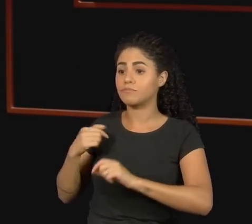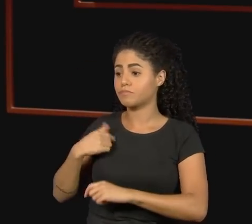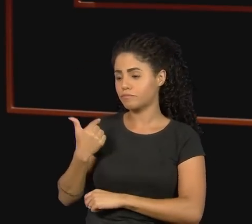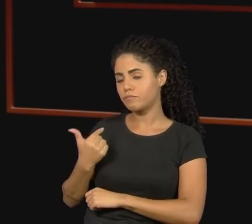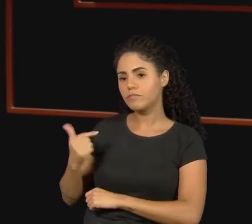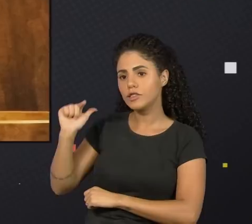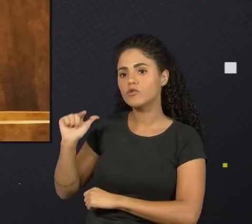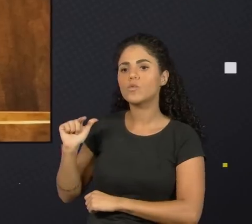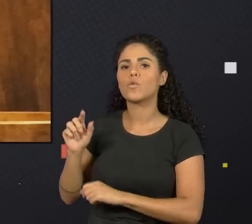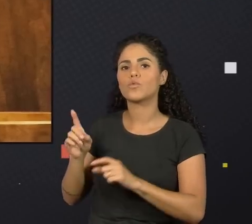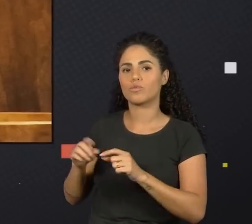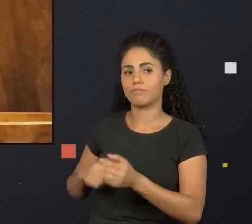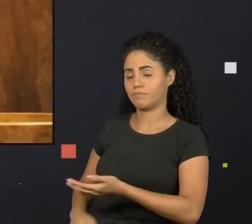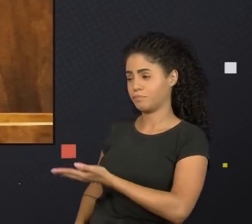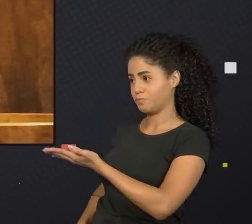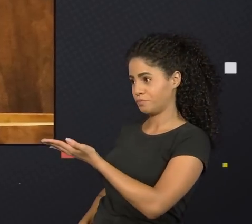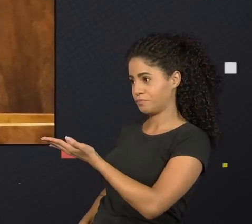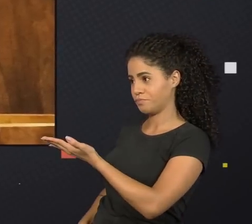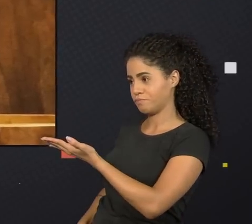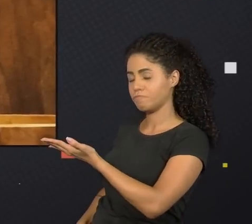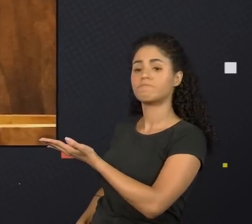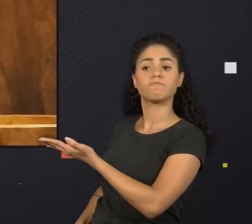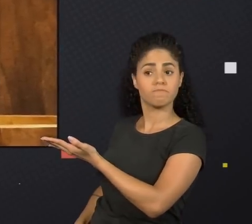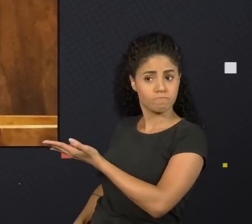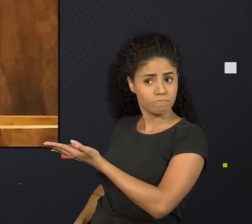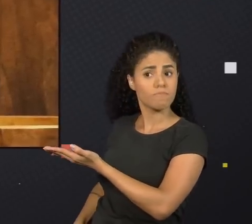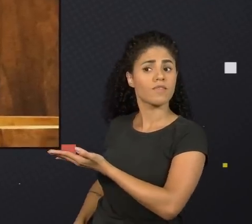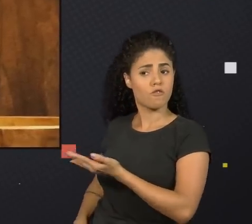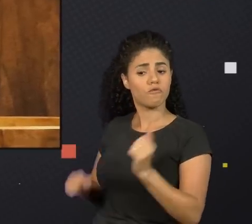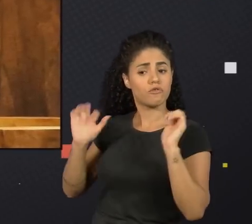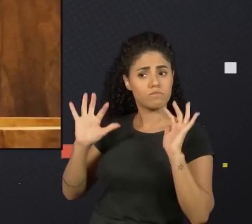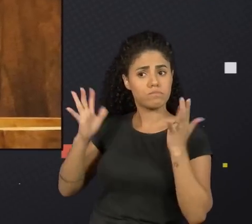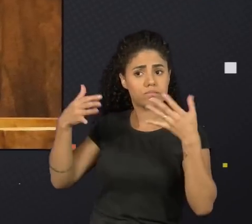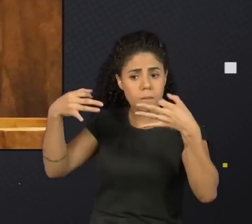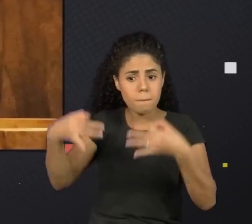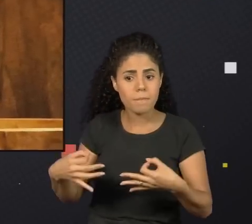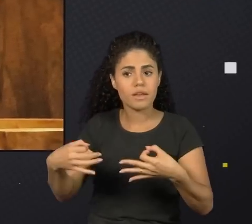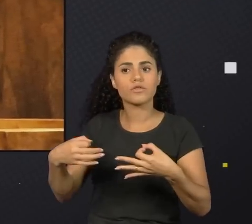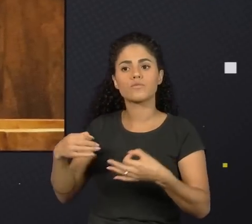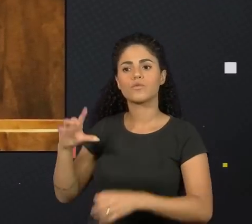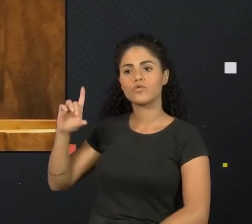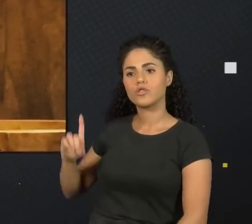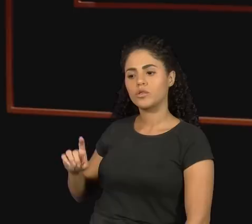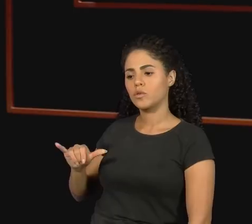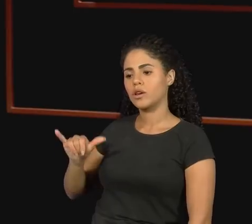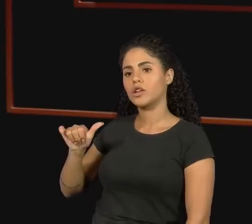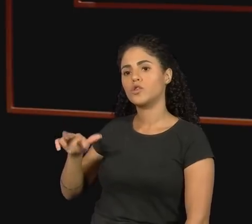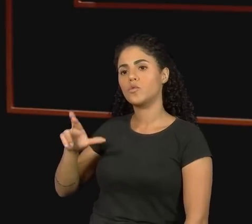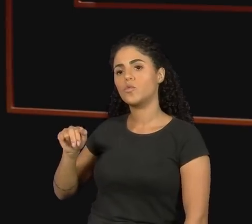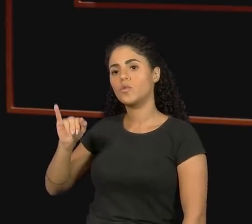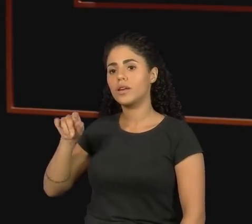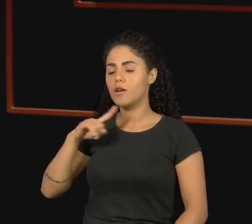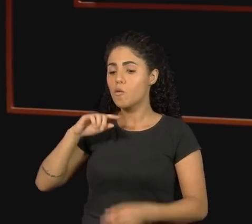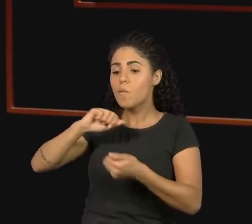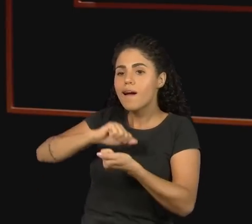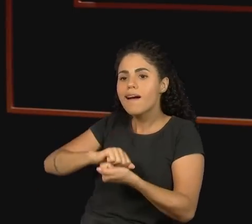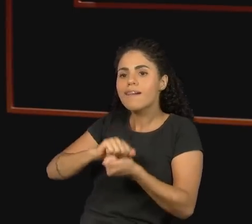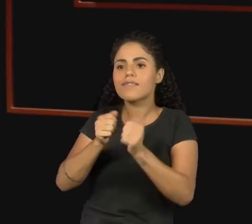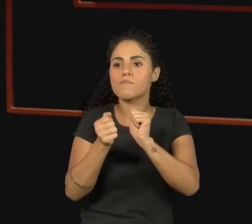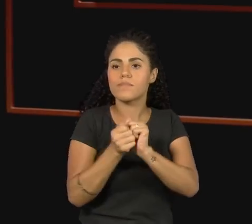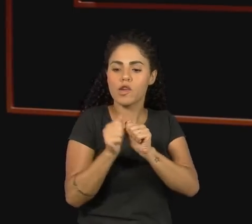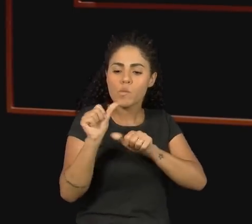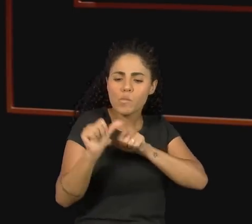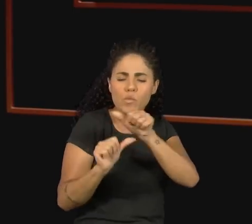por Medo de Ficar Triste, que foi realmente um espetáculo do Yuri Ribeiro, o texto, mas que eu mudei toda a identidade que tinha no